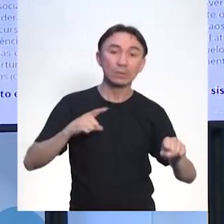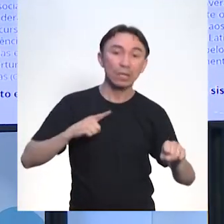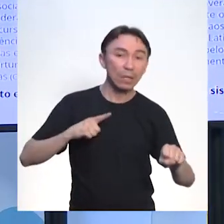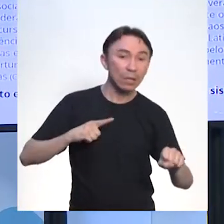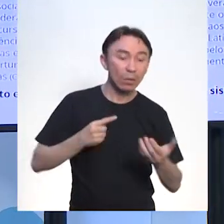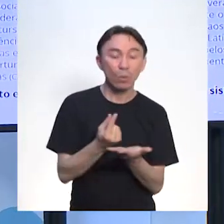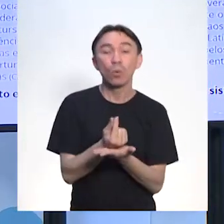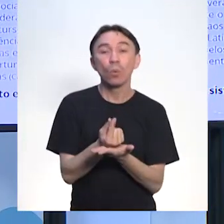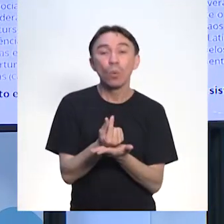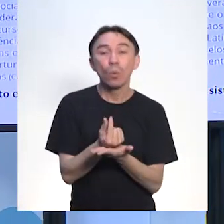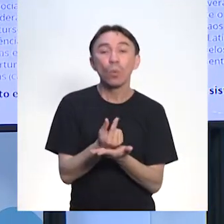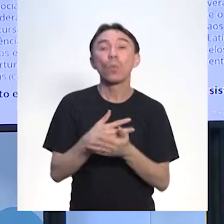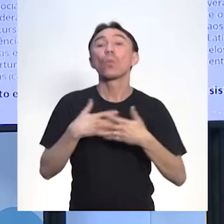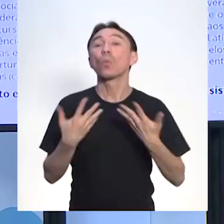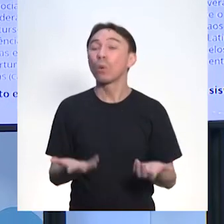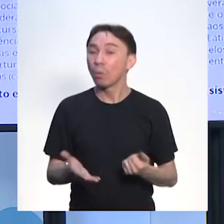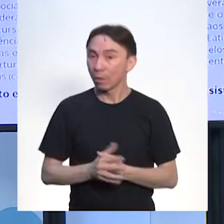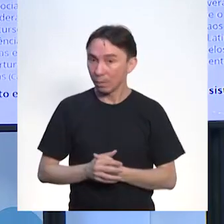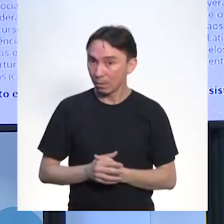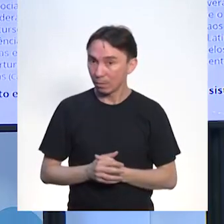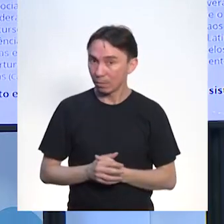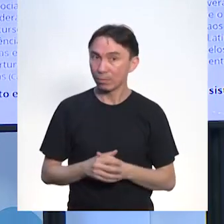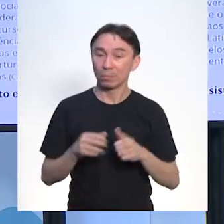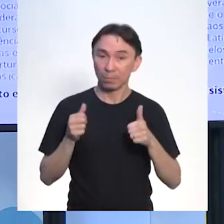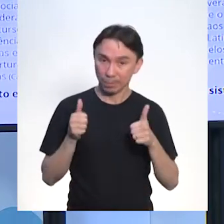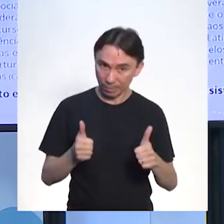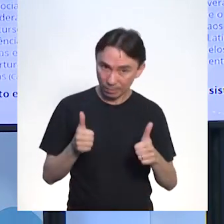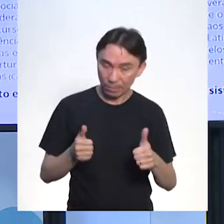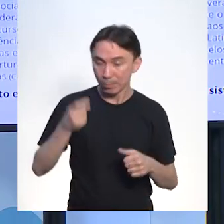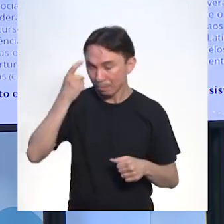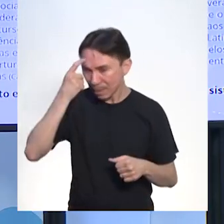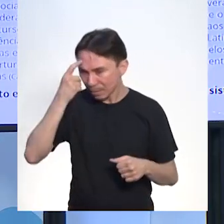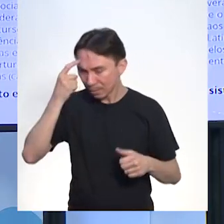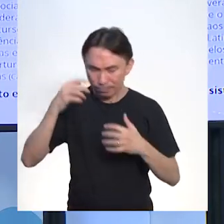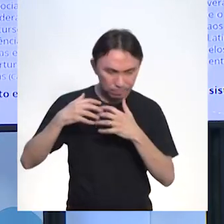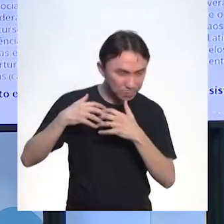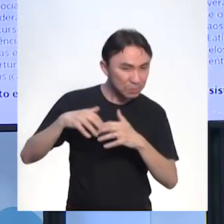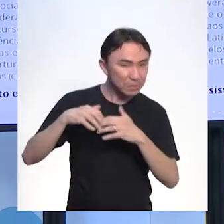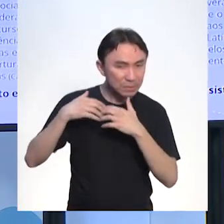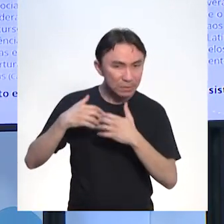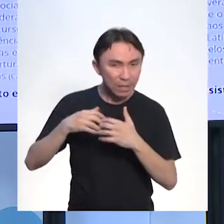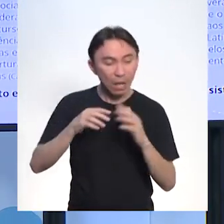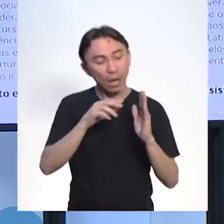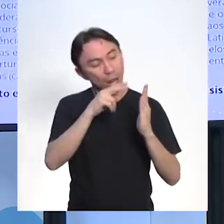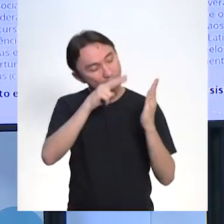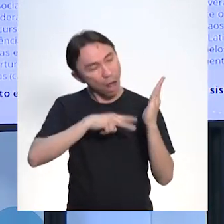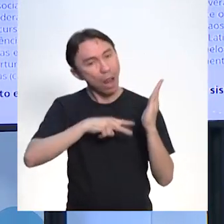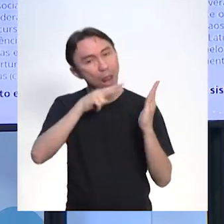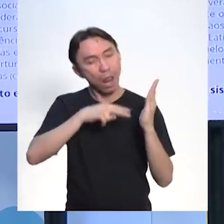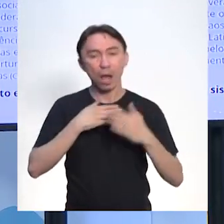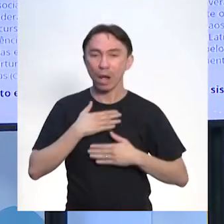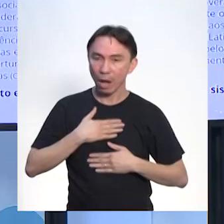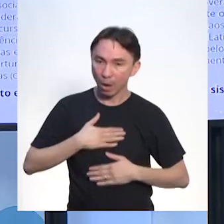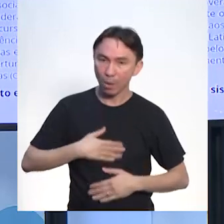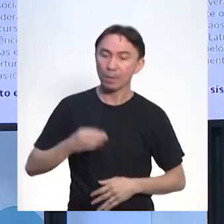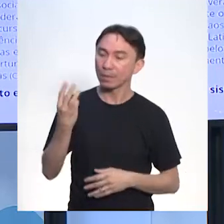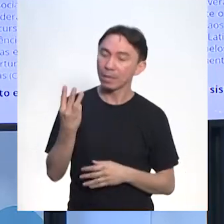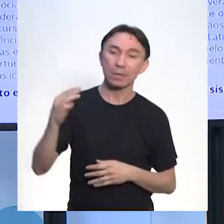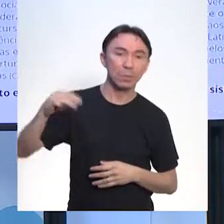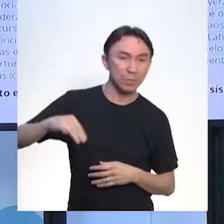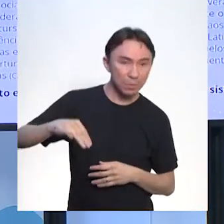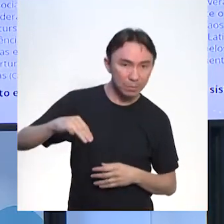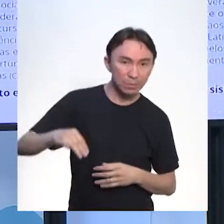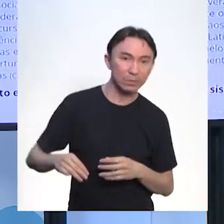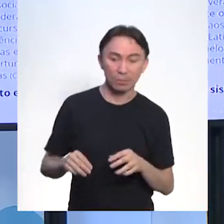capitalista traz nesse texto, ok? Pensa, reflite, leia com calma, 3 minutos, dedinho